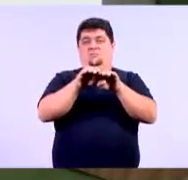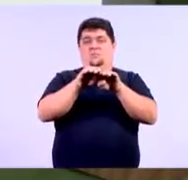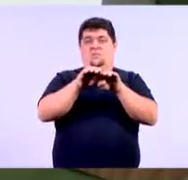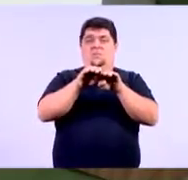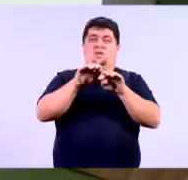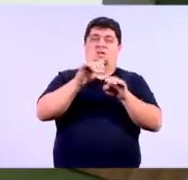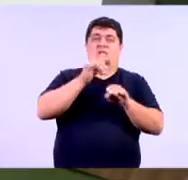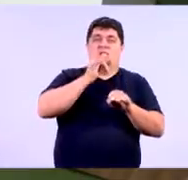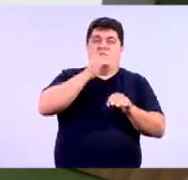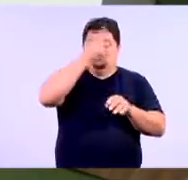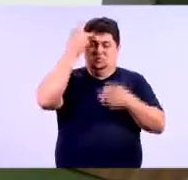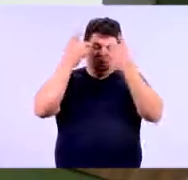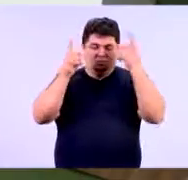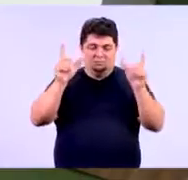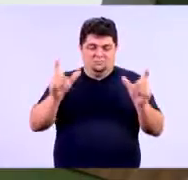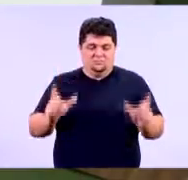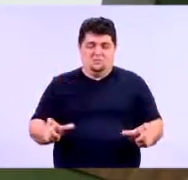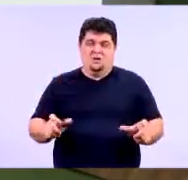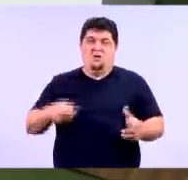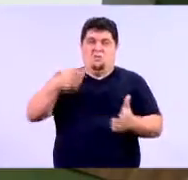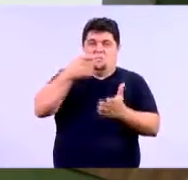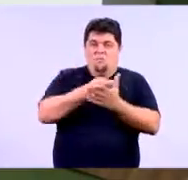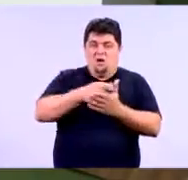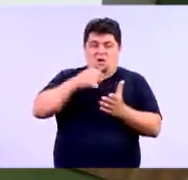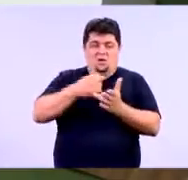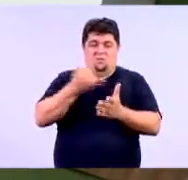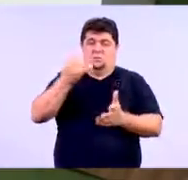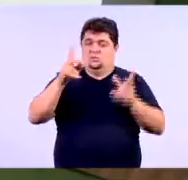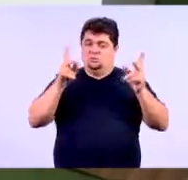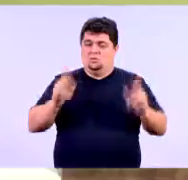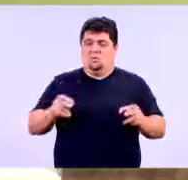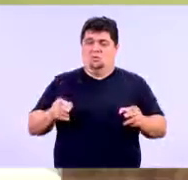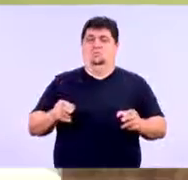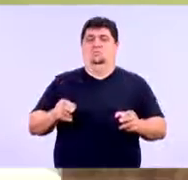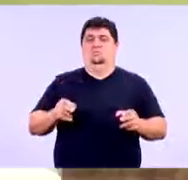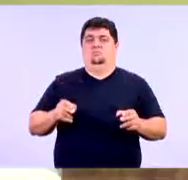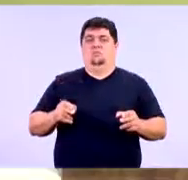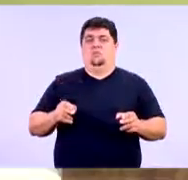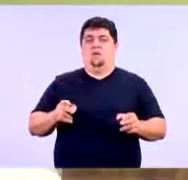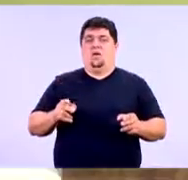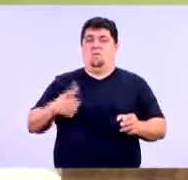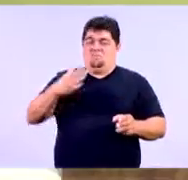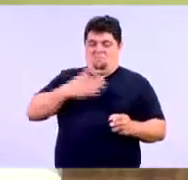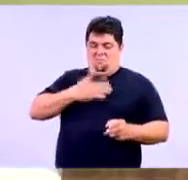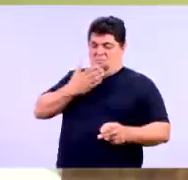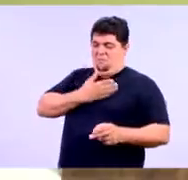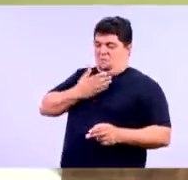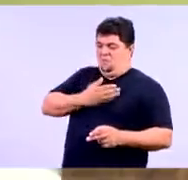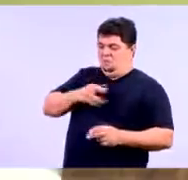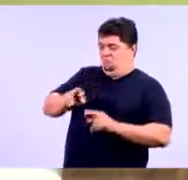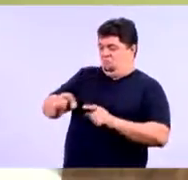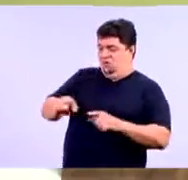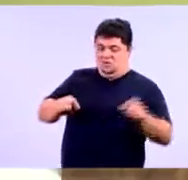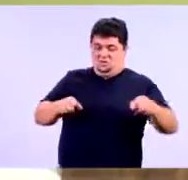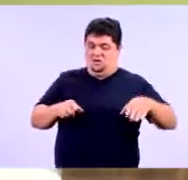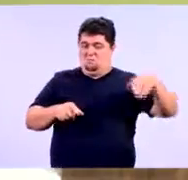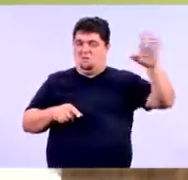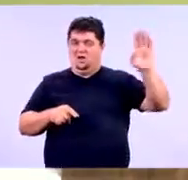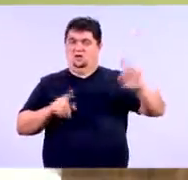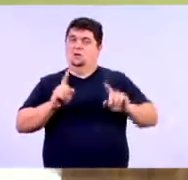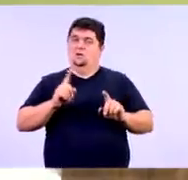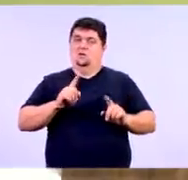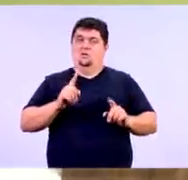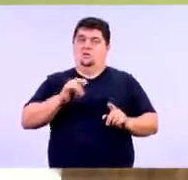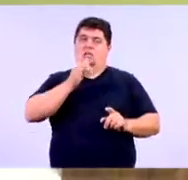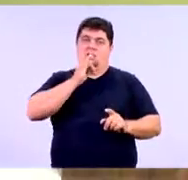estão na mesma situação devem pagar os tributos de forma igual. Agora, quem está em situação diferente tem que pagar o